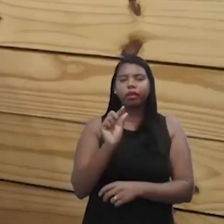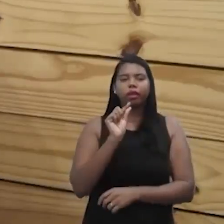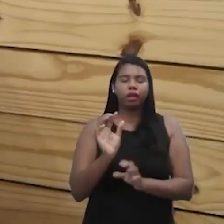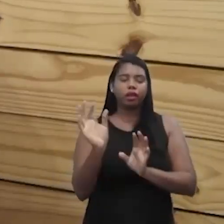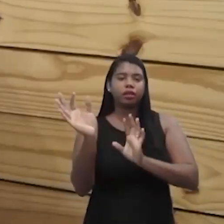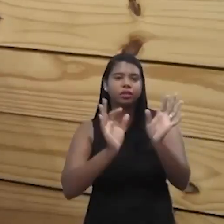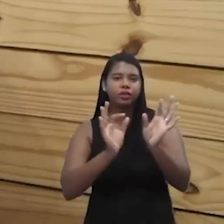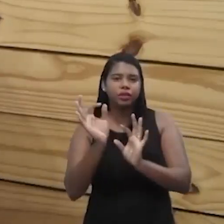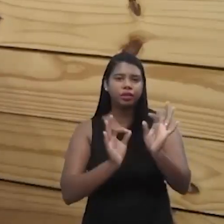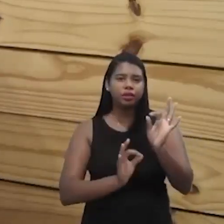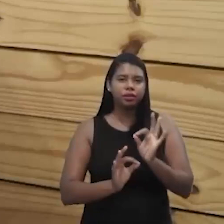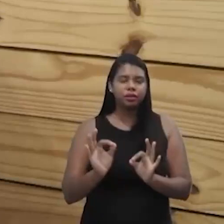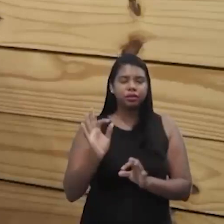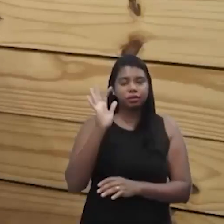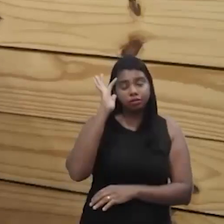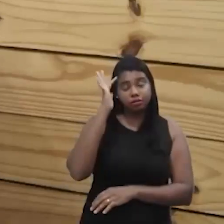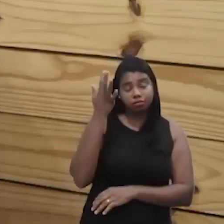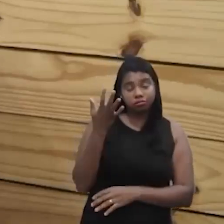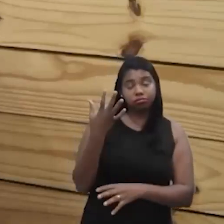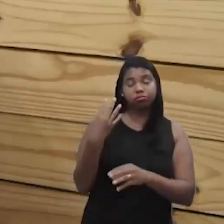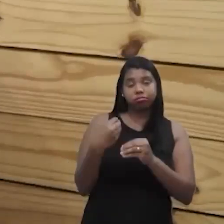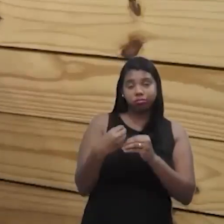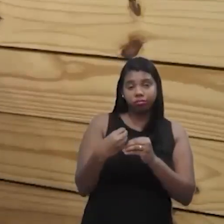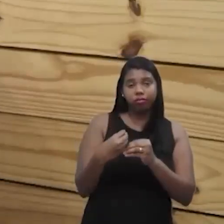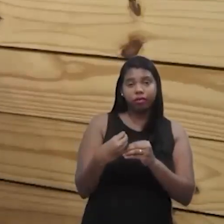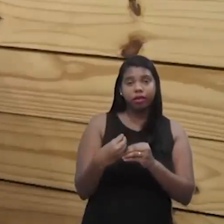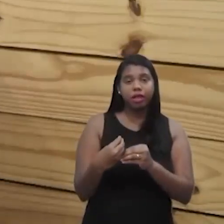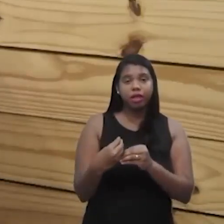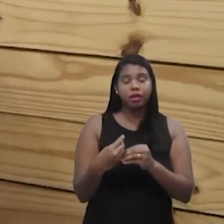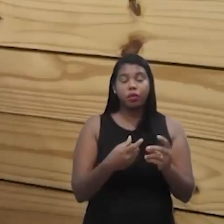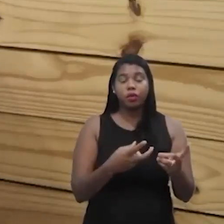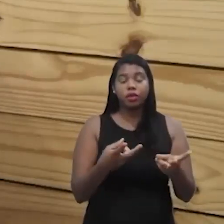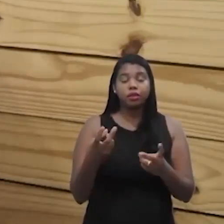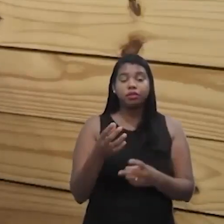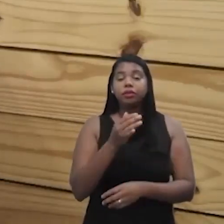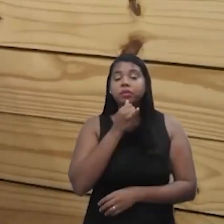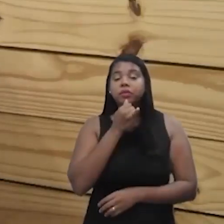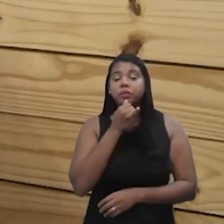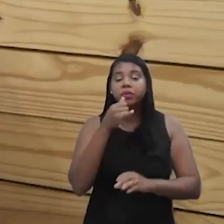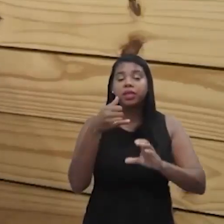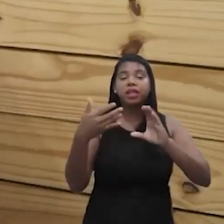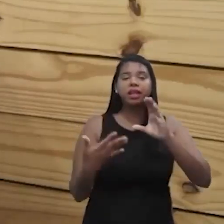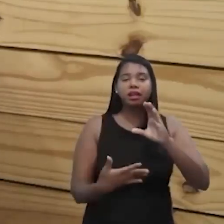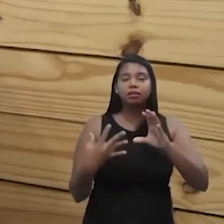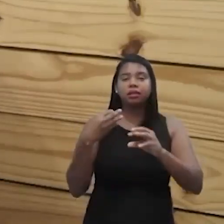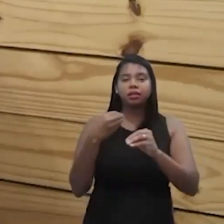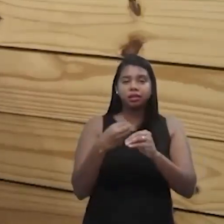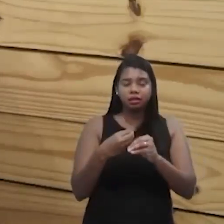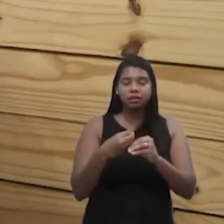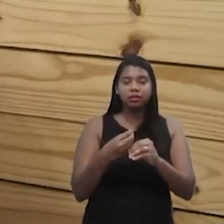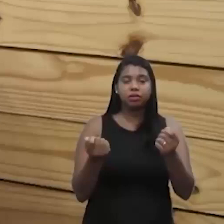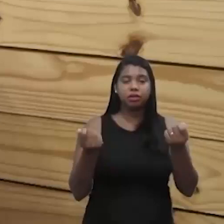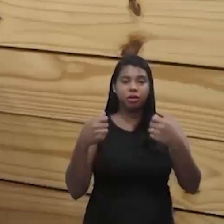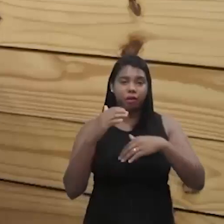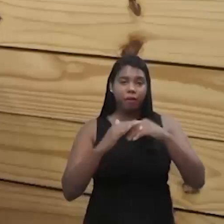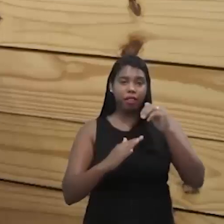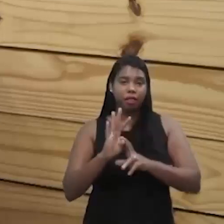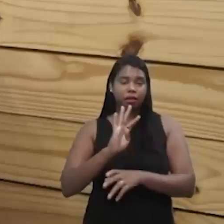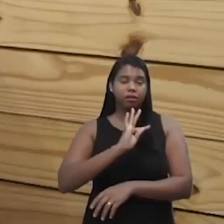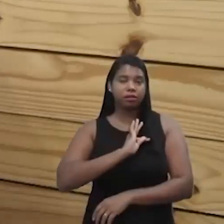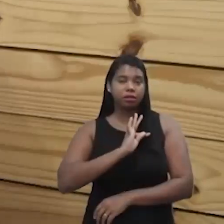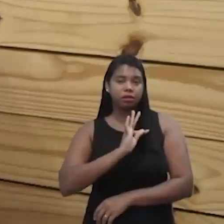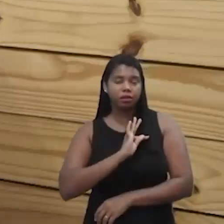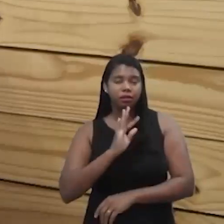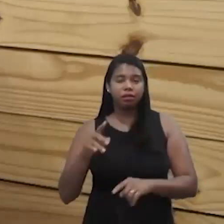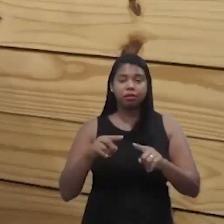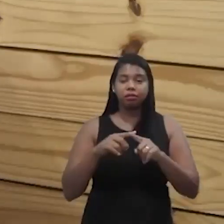as organizações, claro, elas identificam as suas características, as suas competências técnicas,